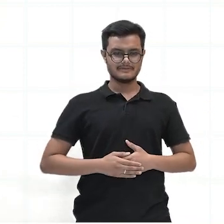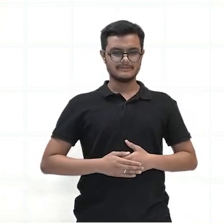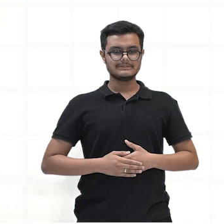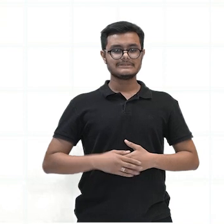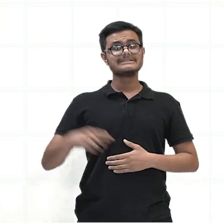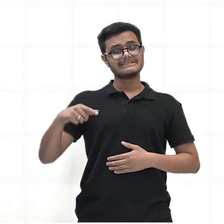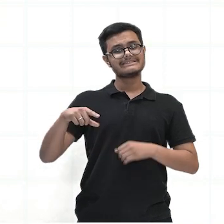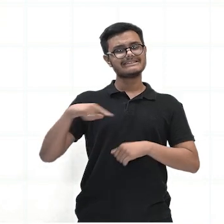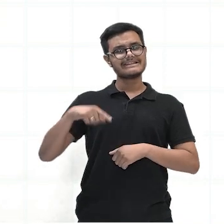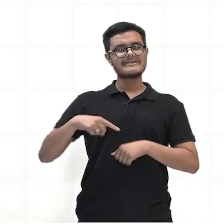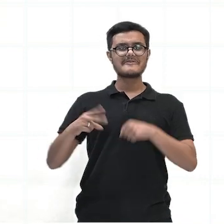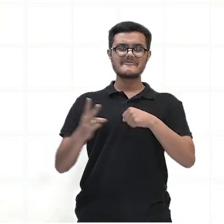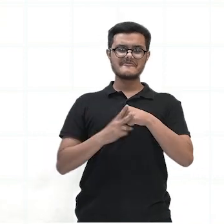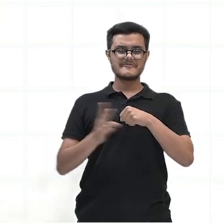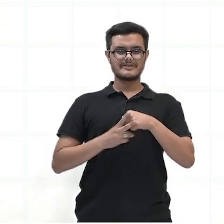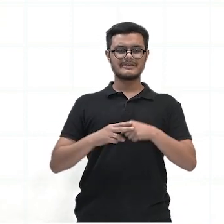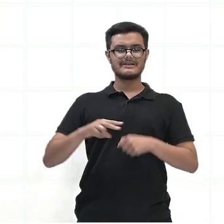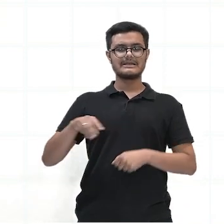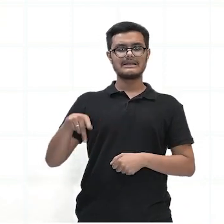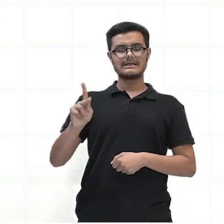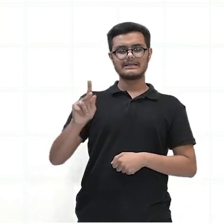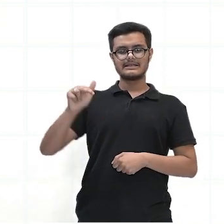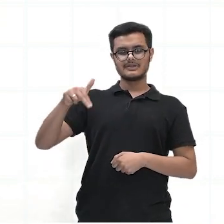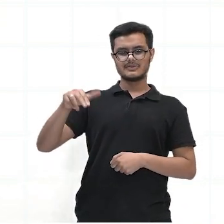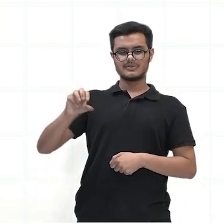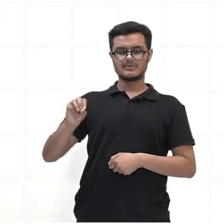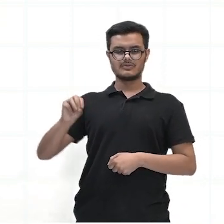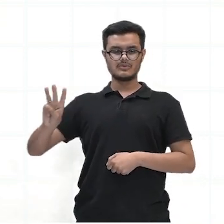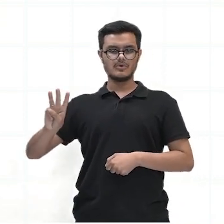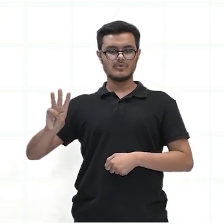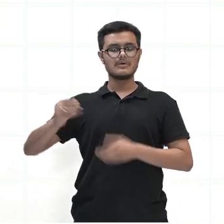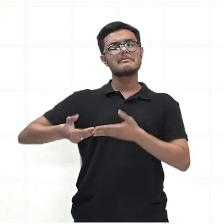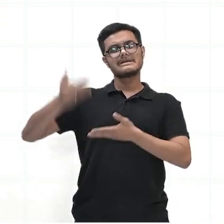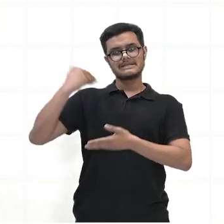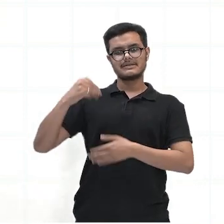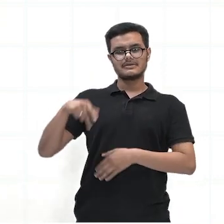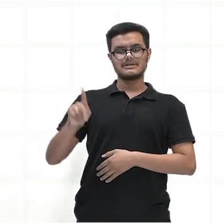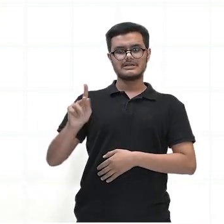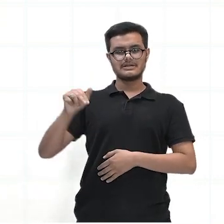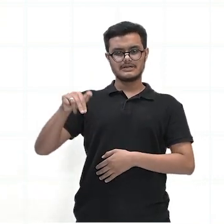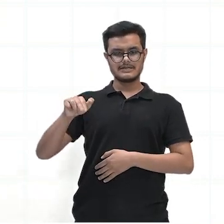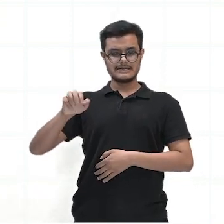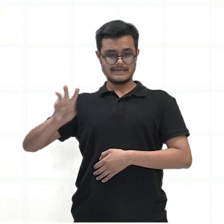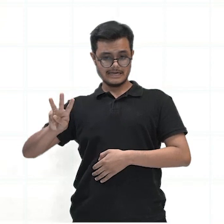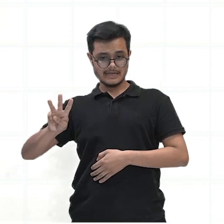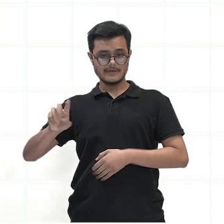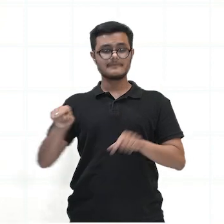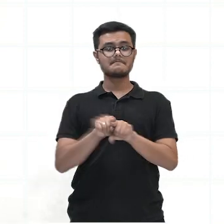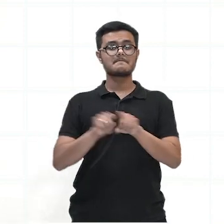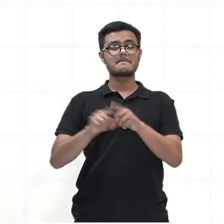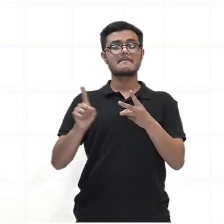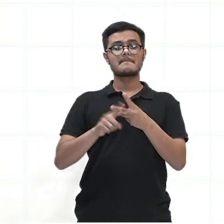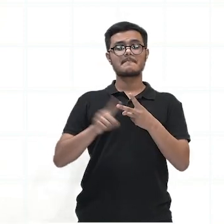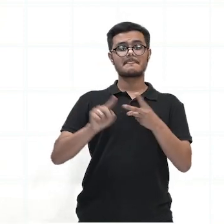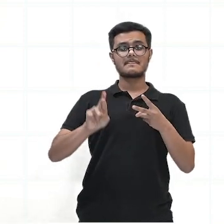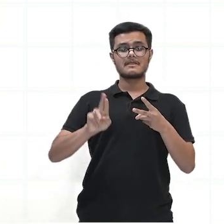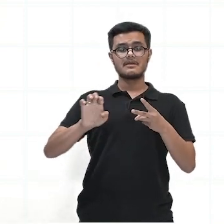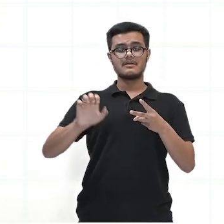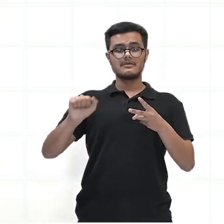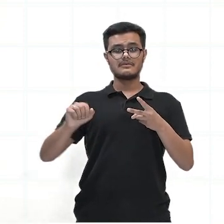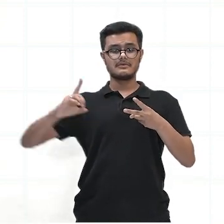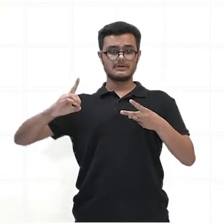aí irregulares, ó. O verbo know, que fica knew no passado, e o verbo read, que é ler, que